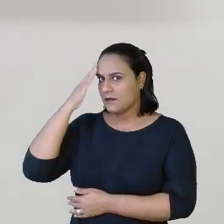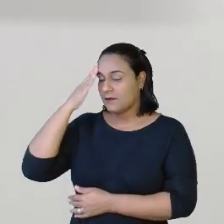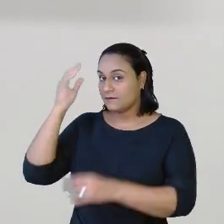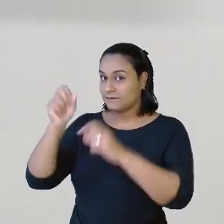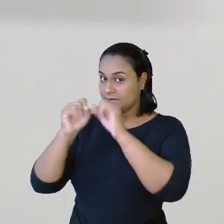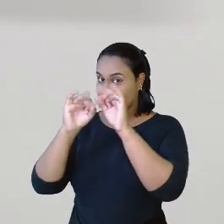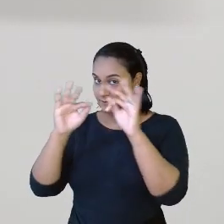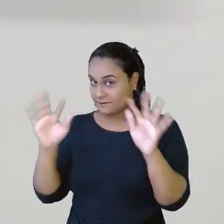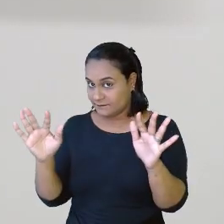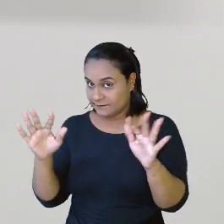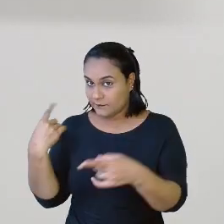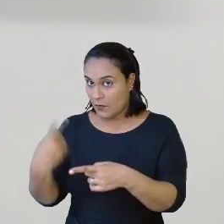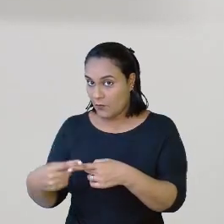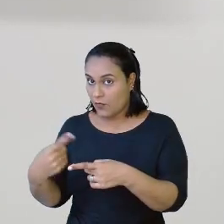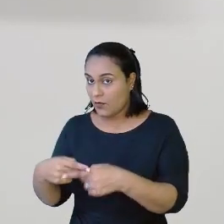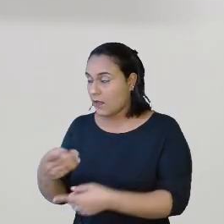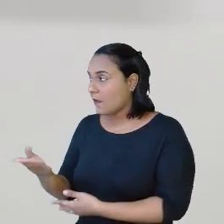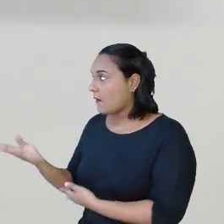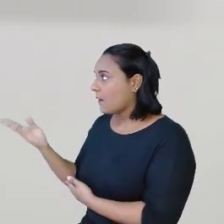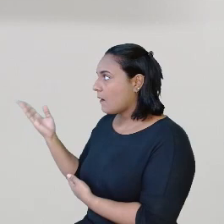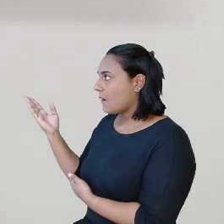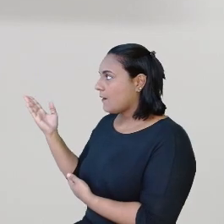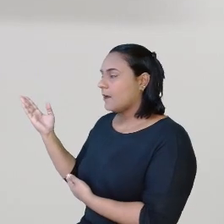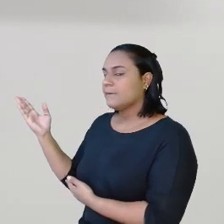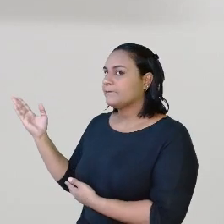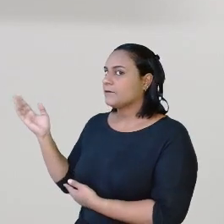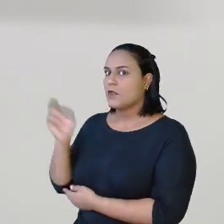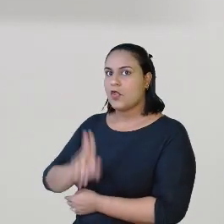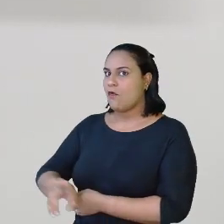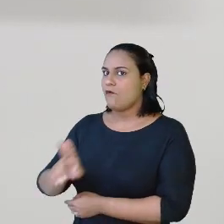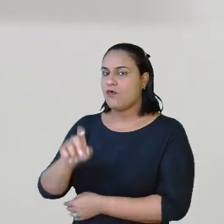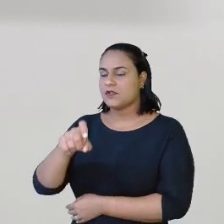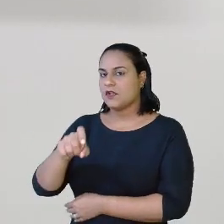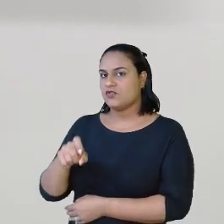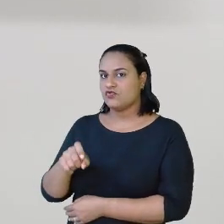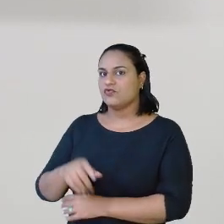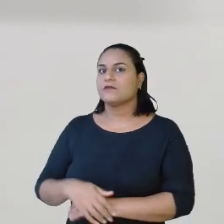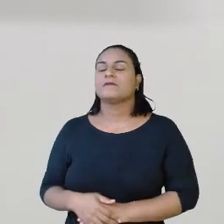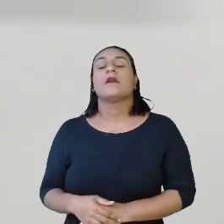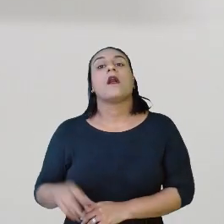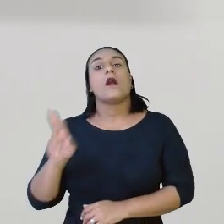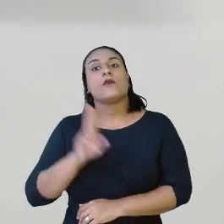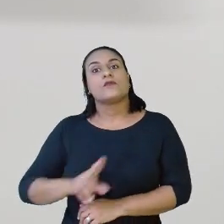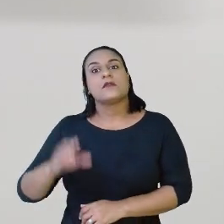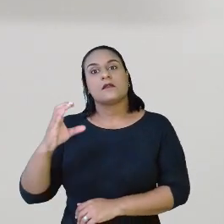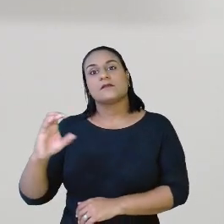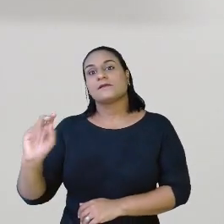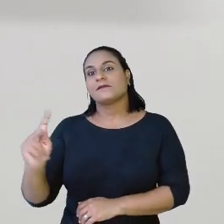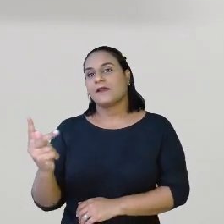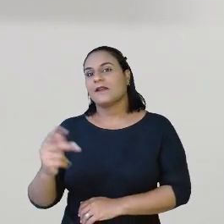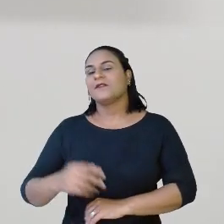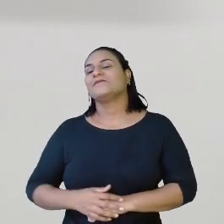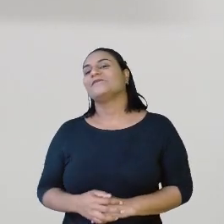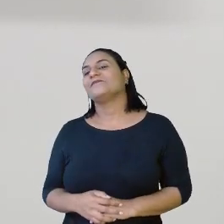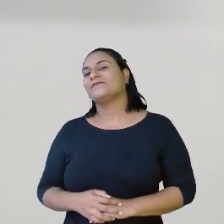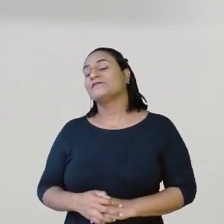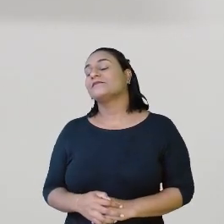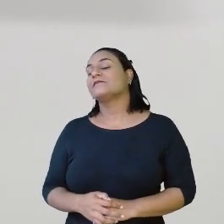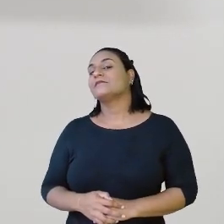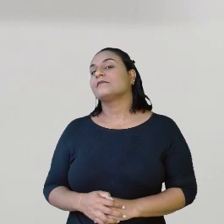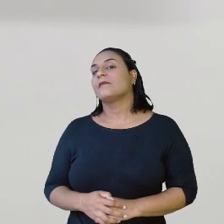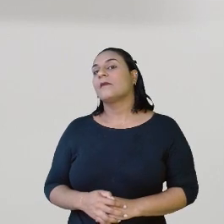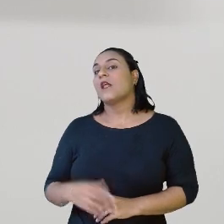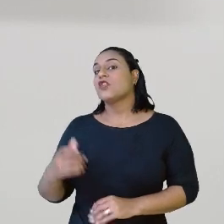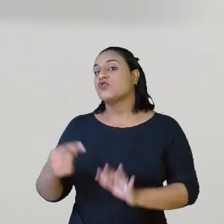direitinho? Porque que nesse caso aí, eu não vou colocar X, eu vou usar o CH. Então, a gente já falou de